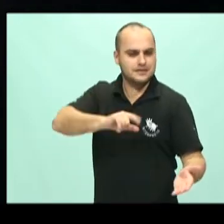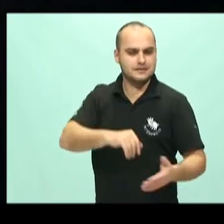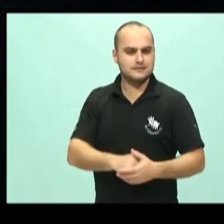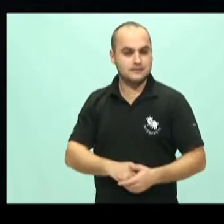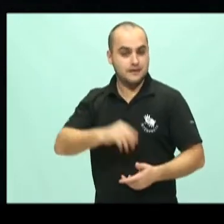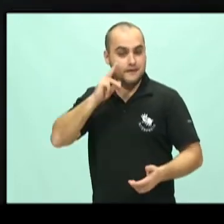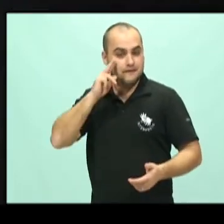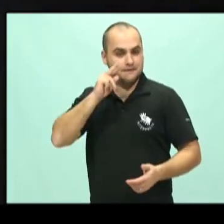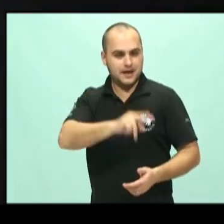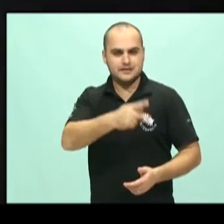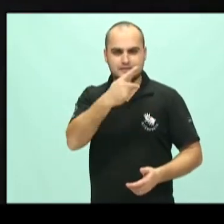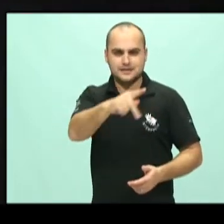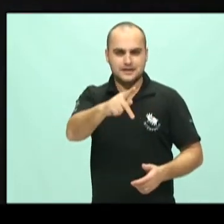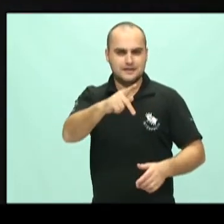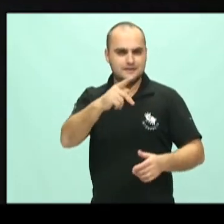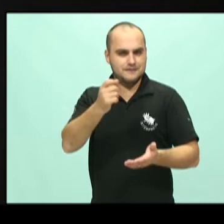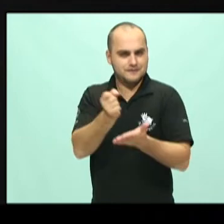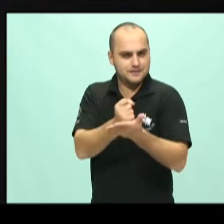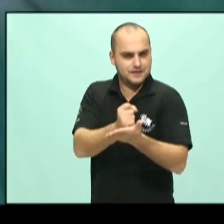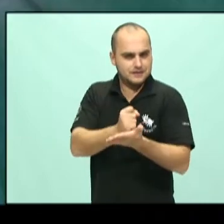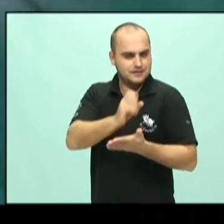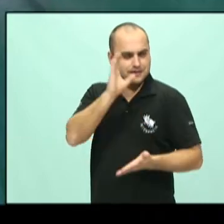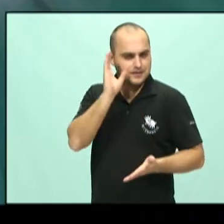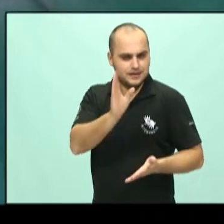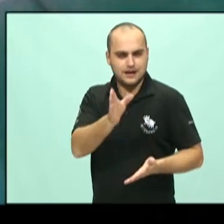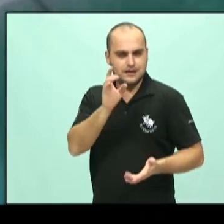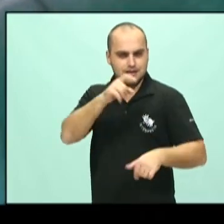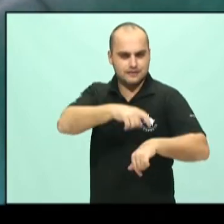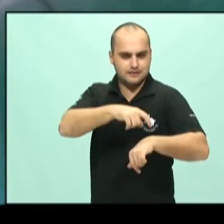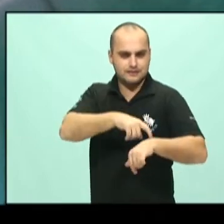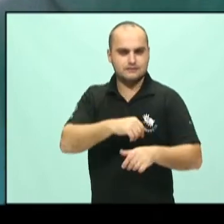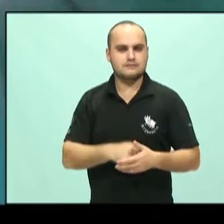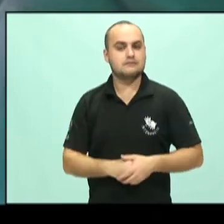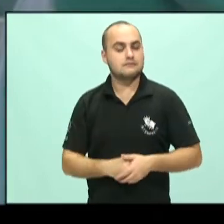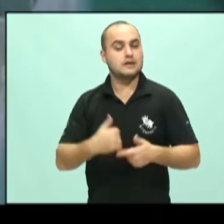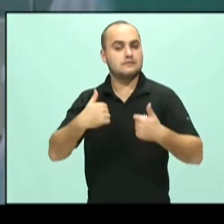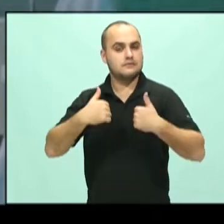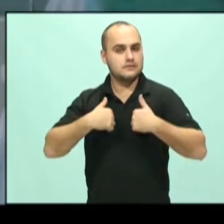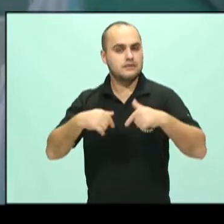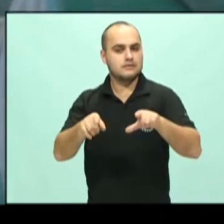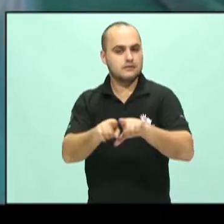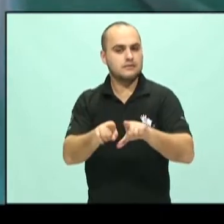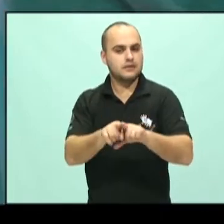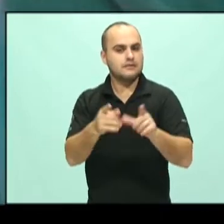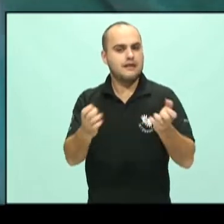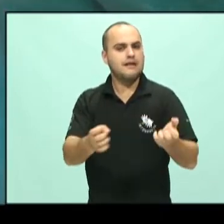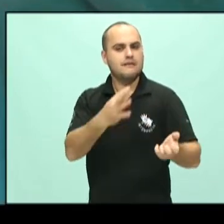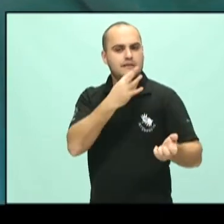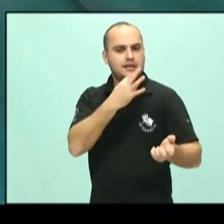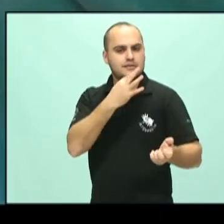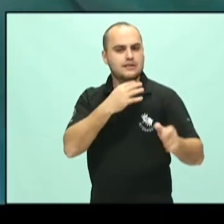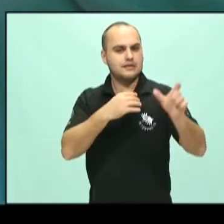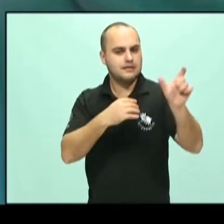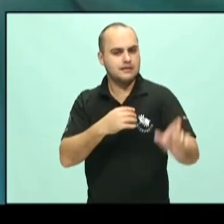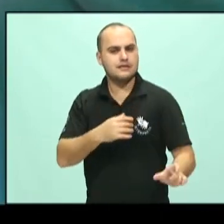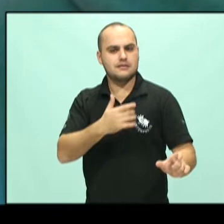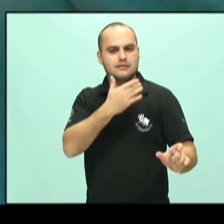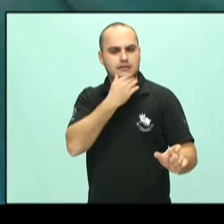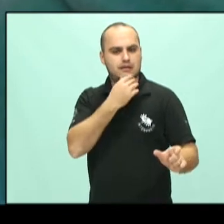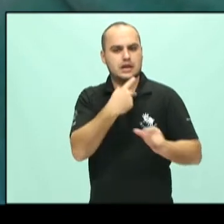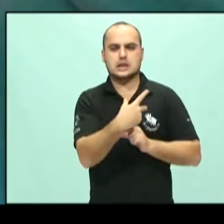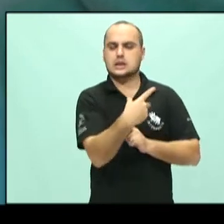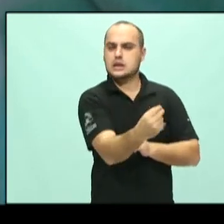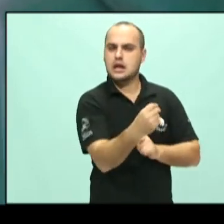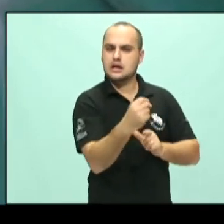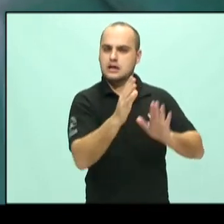seu farmacêutico virtual pessoal já. Eu também quero conhecer esse nosso hotel que aparentemente sai do apartamento de